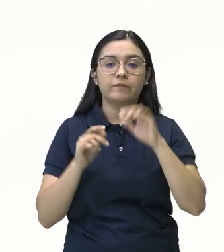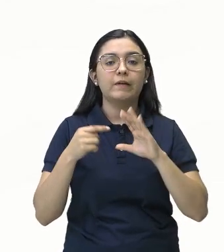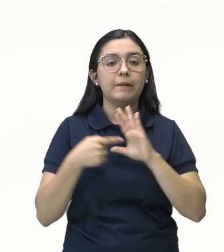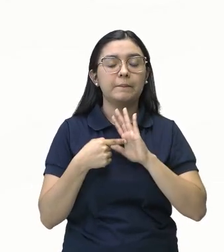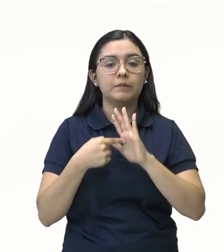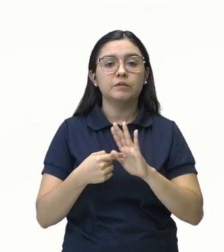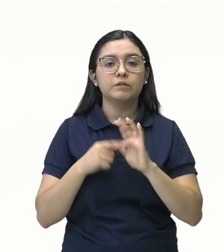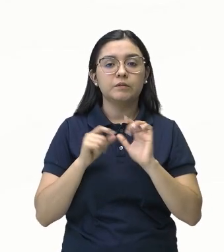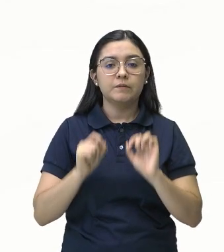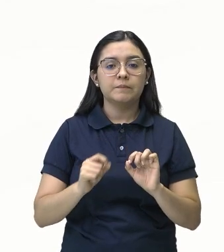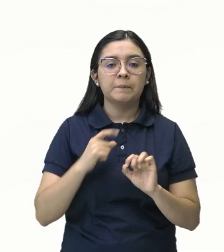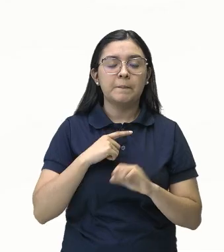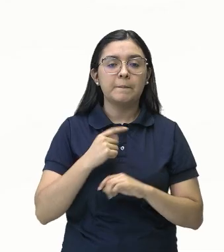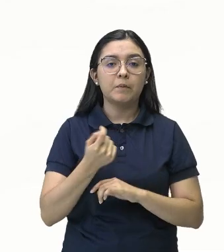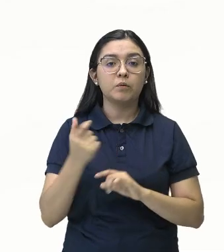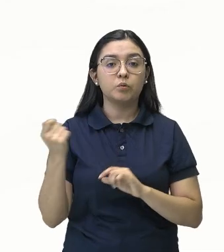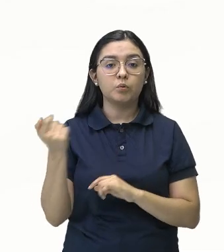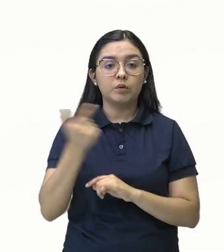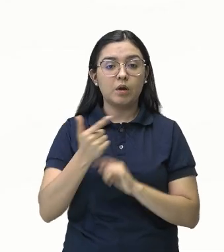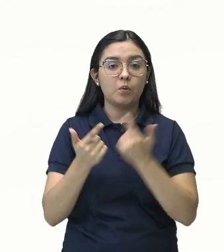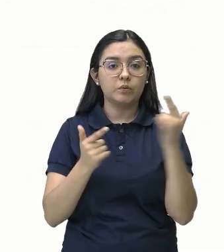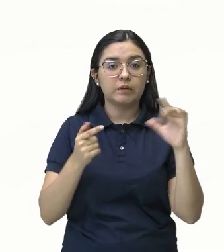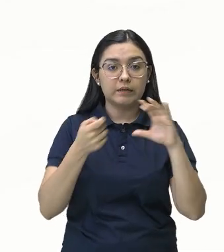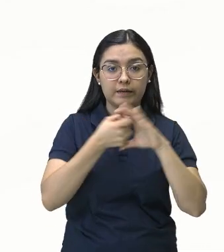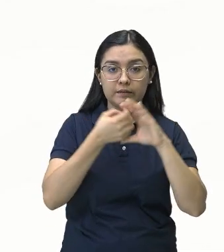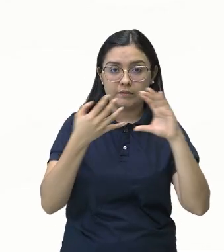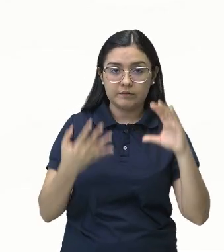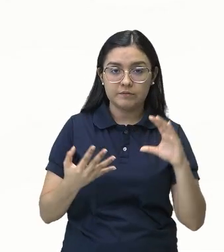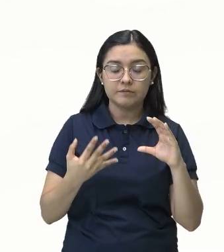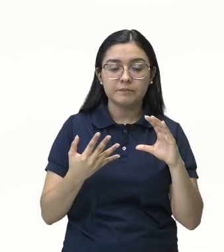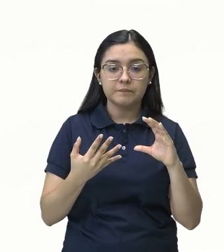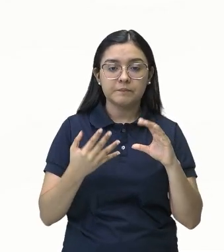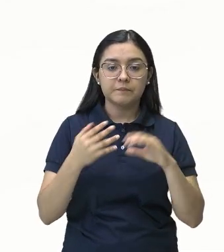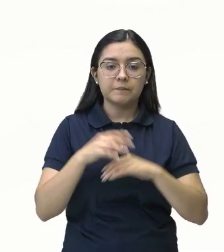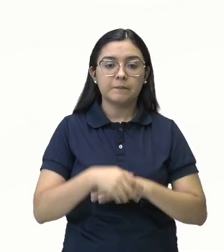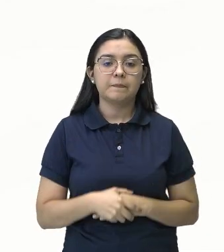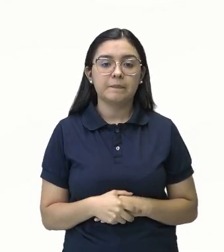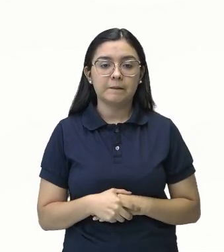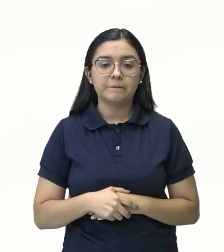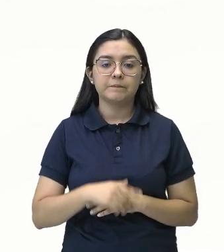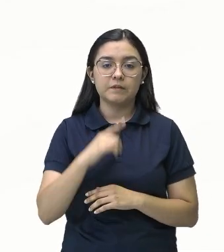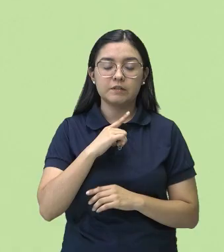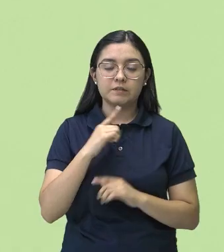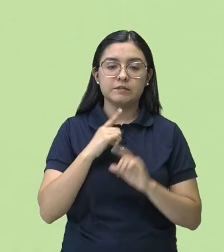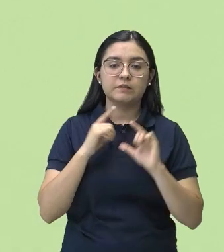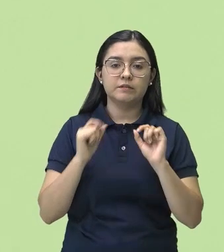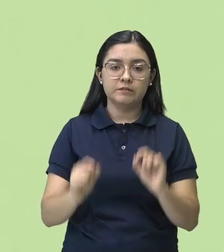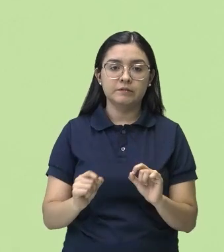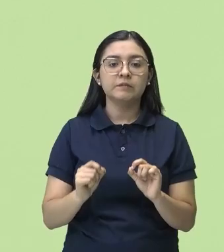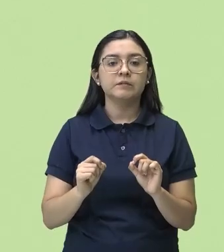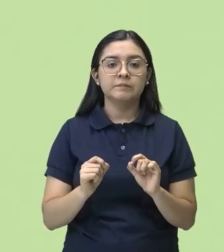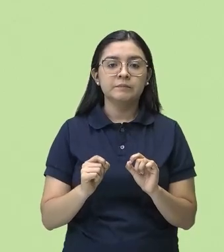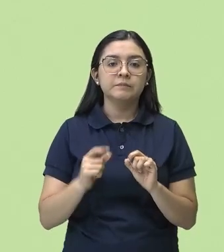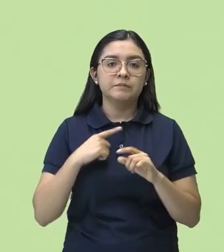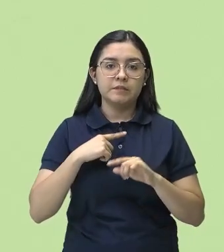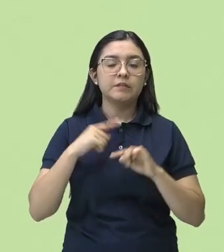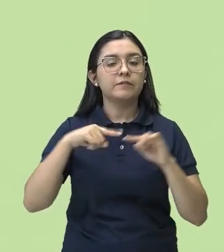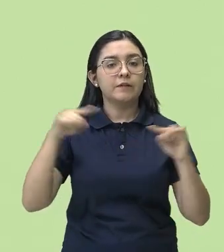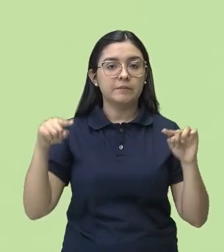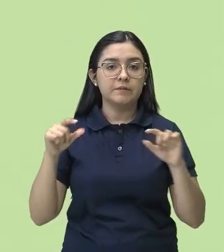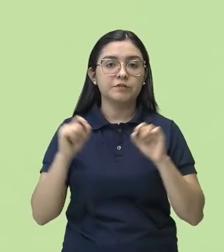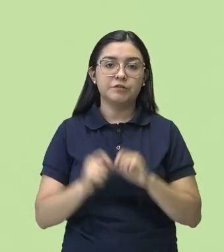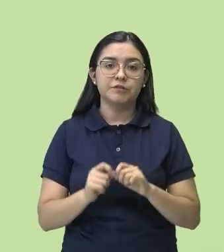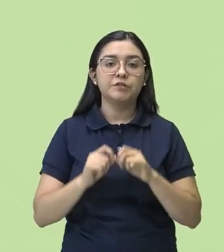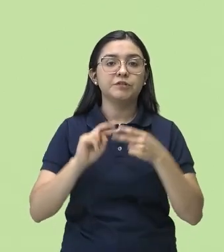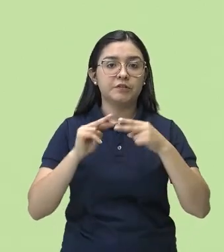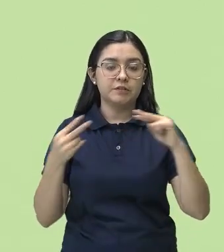aparecer muito menos do que a outra característica dentro dessa questão do cruzamento e variabilidade genética.